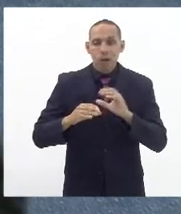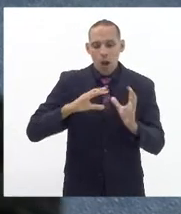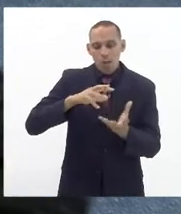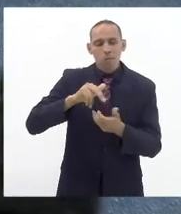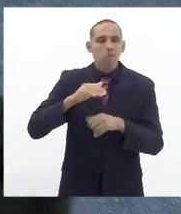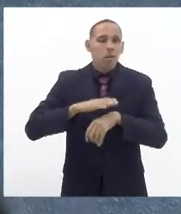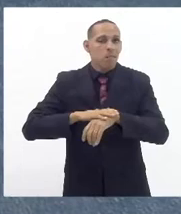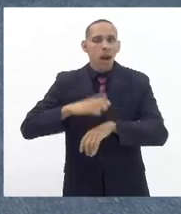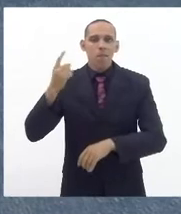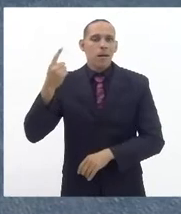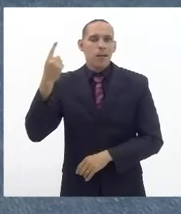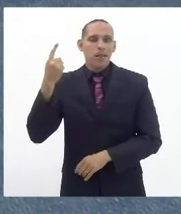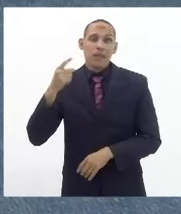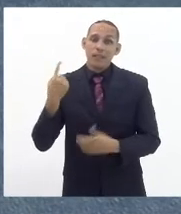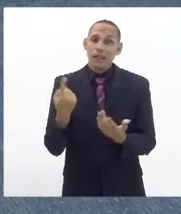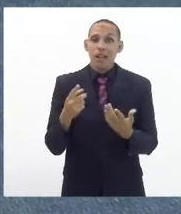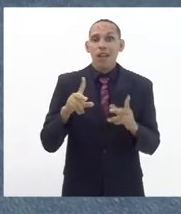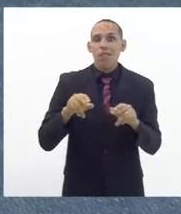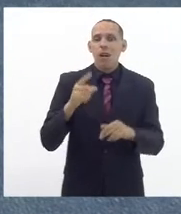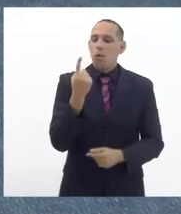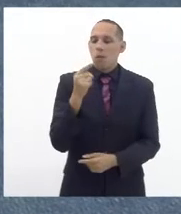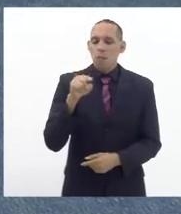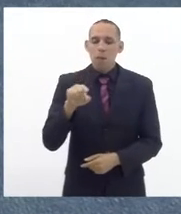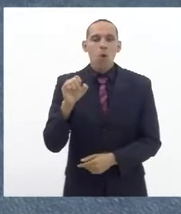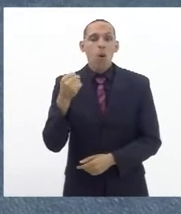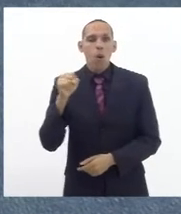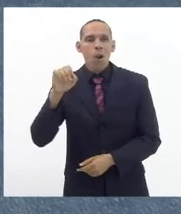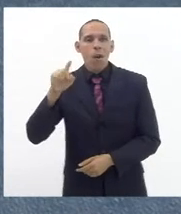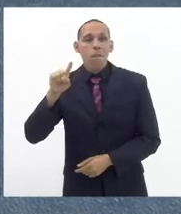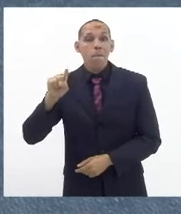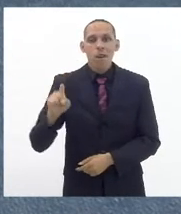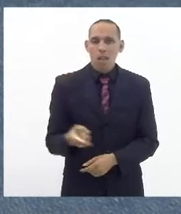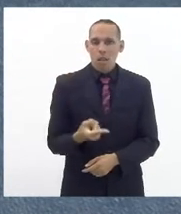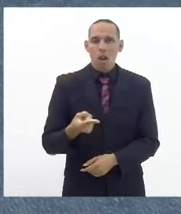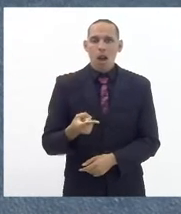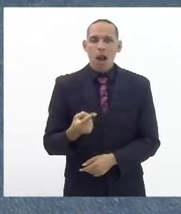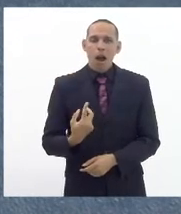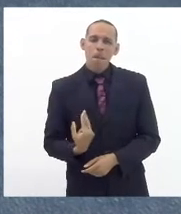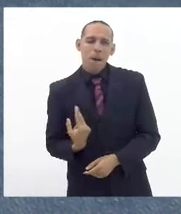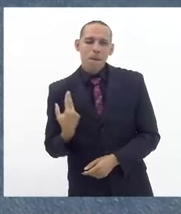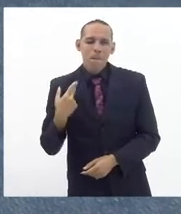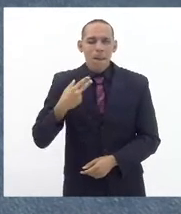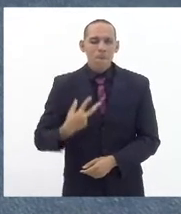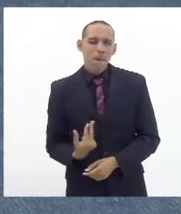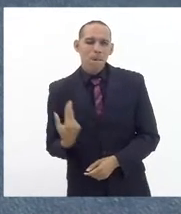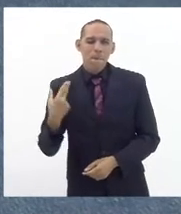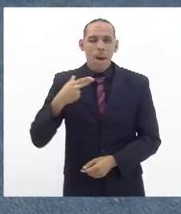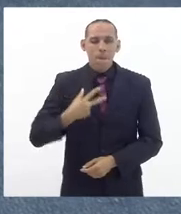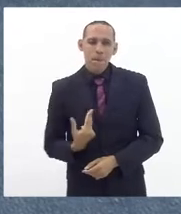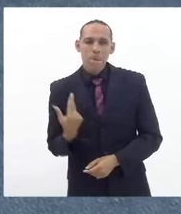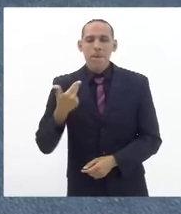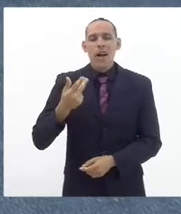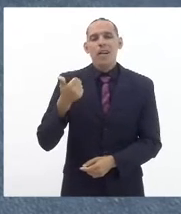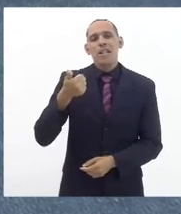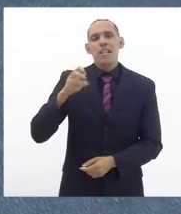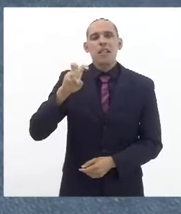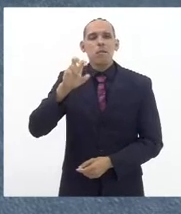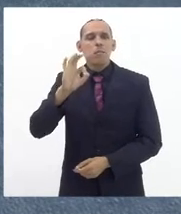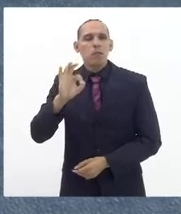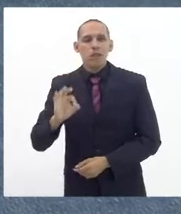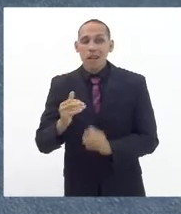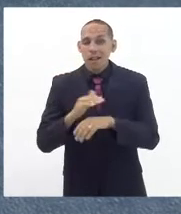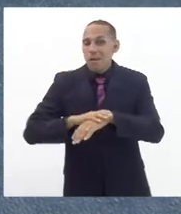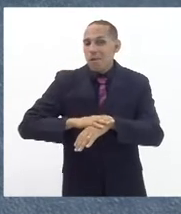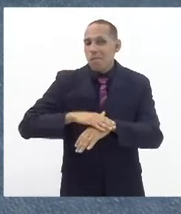Isso representa 1,8 milhões de procedimentos, ou seja, mais de 15% do total